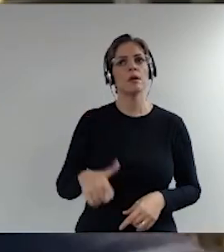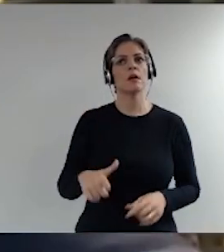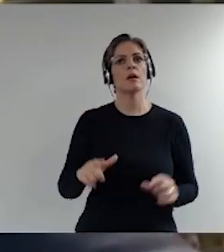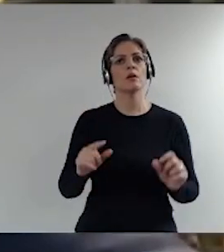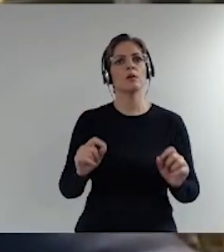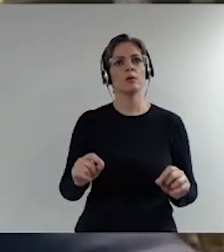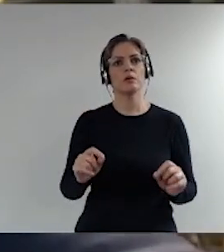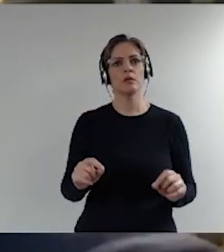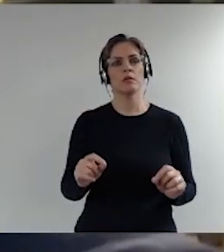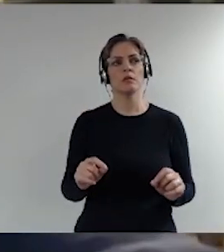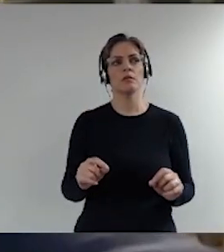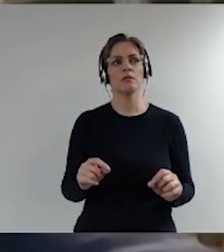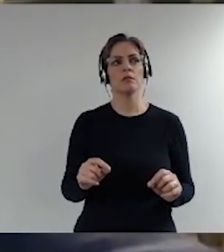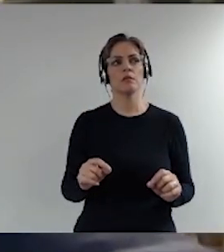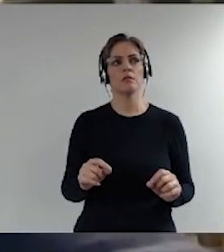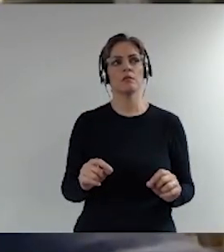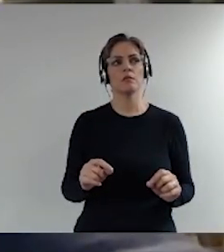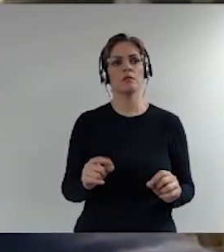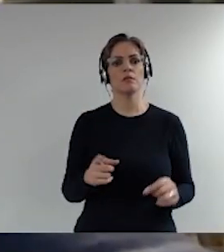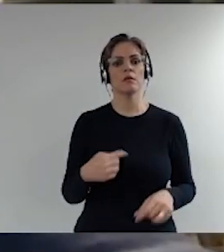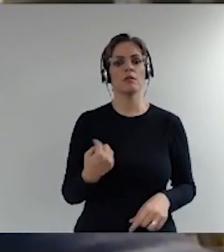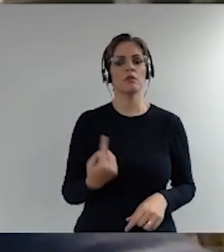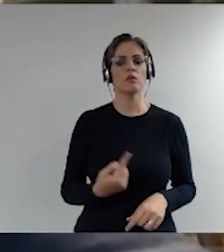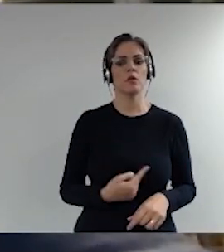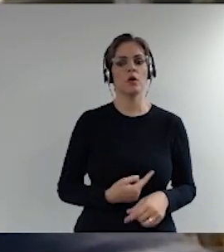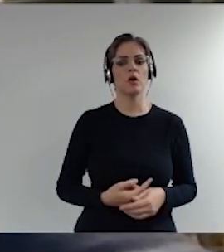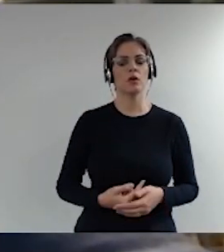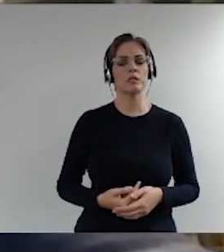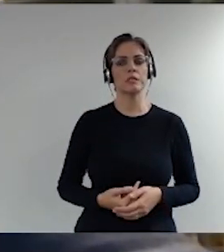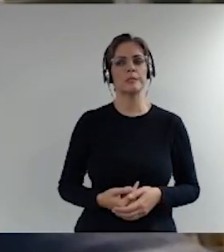fato de nós enfrentarmos